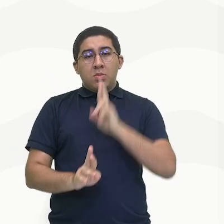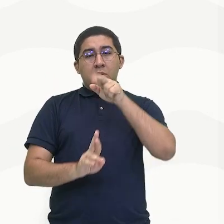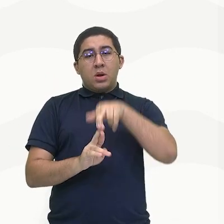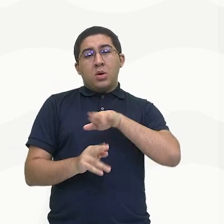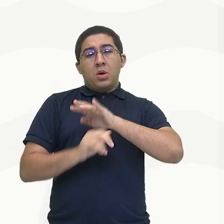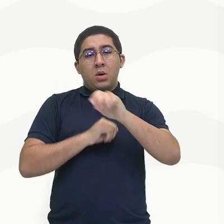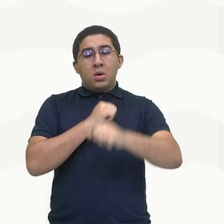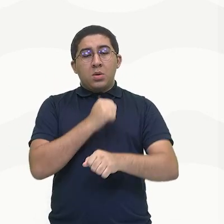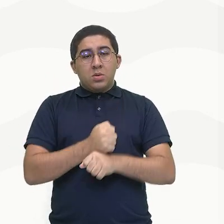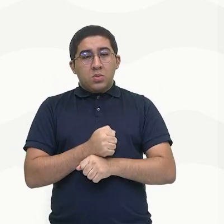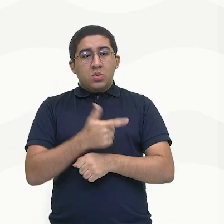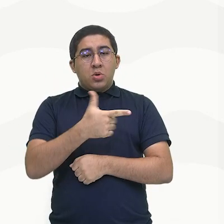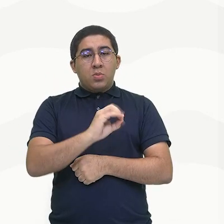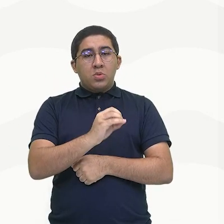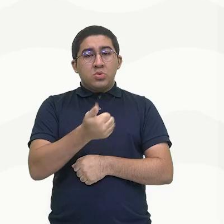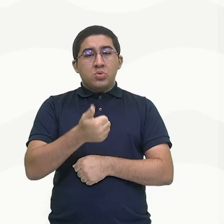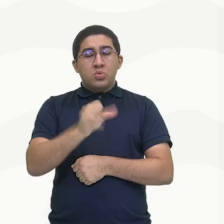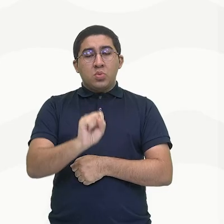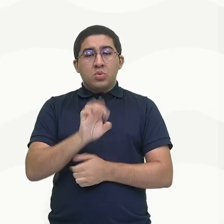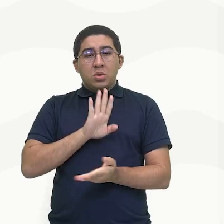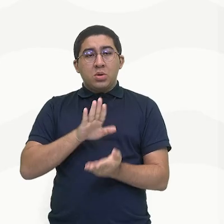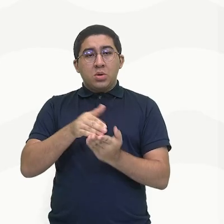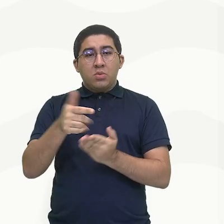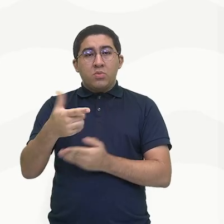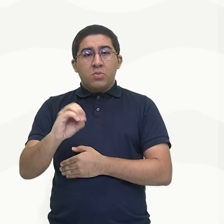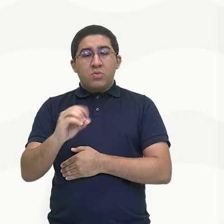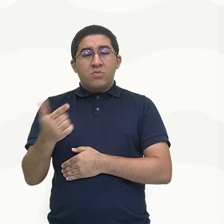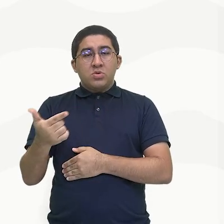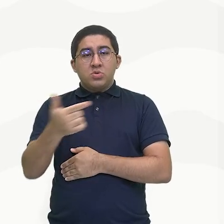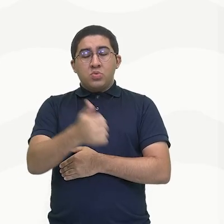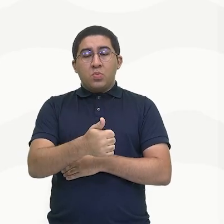de 2018 e 2021.